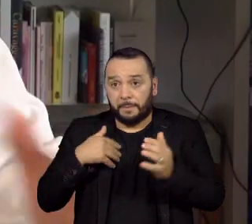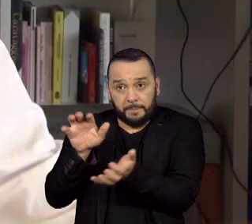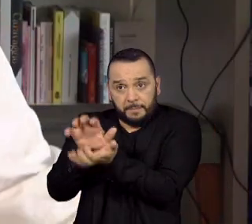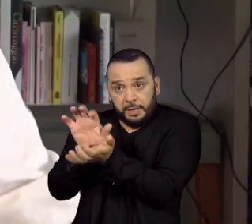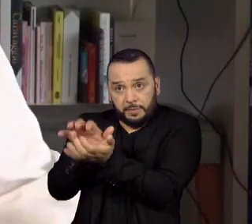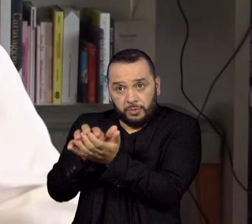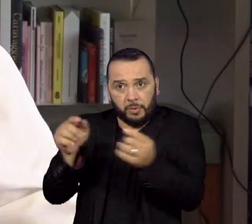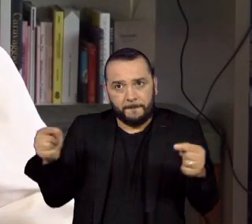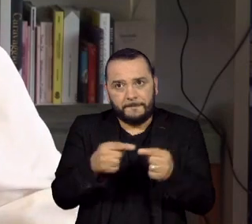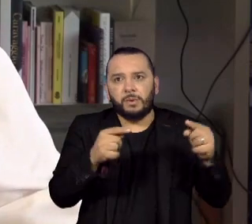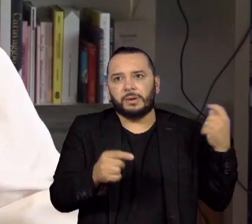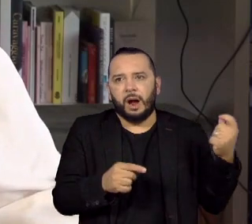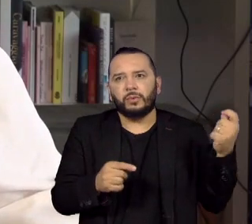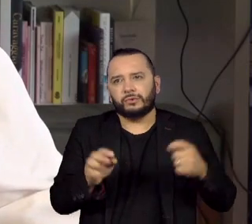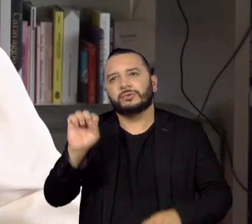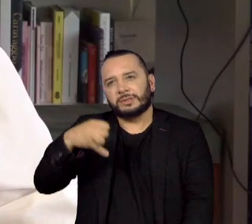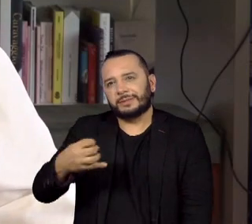que